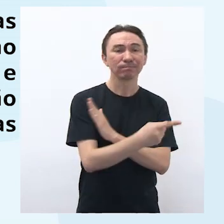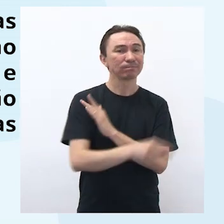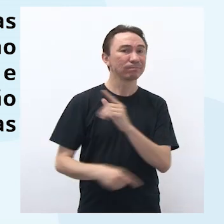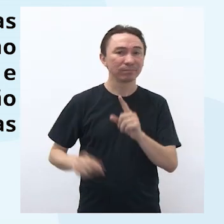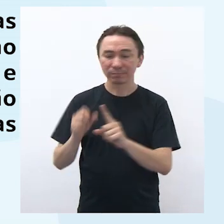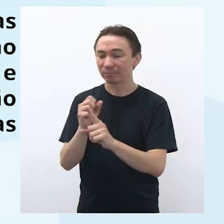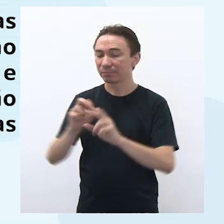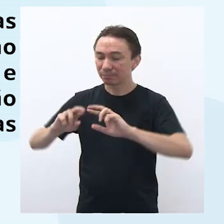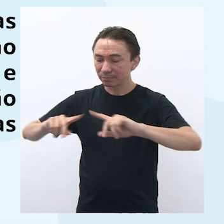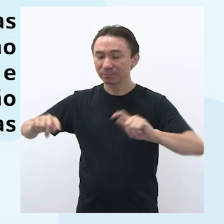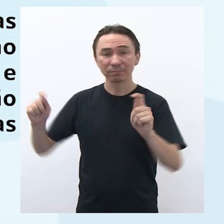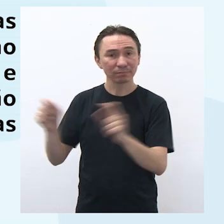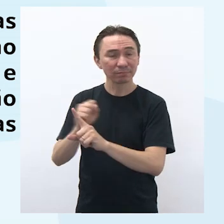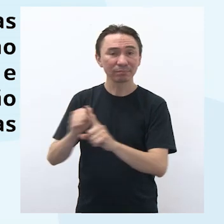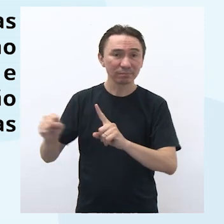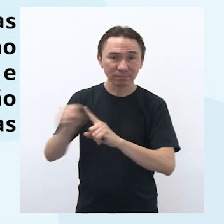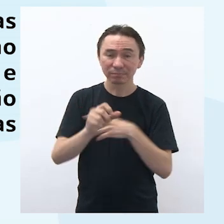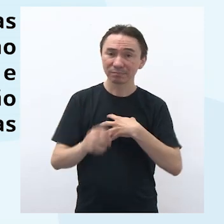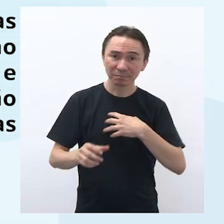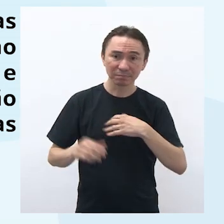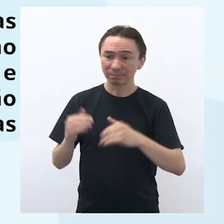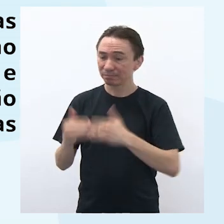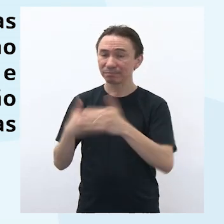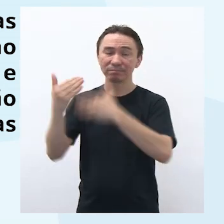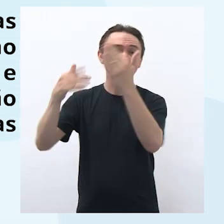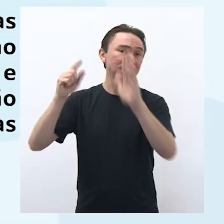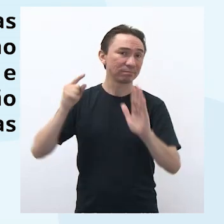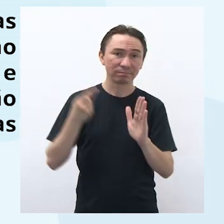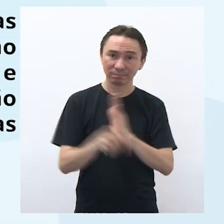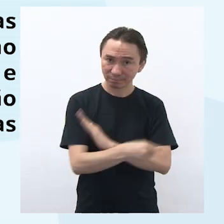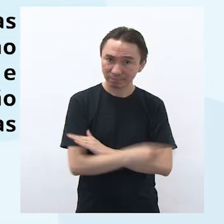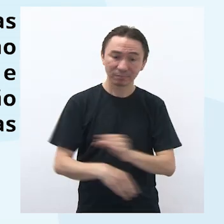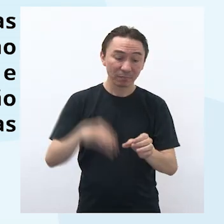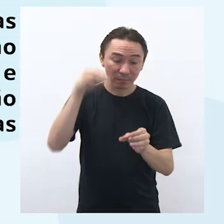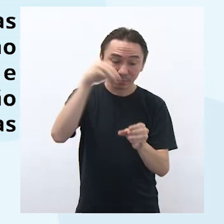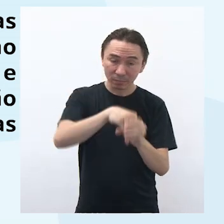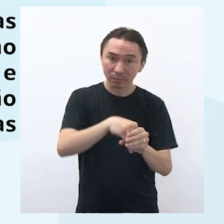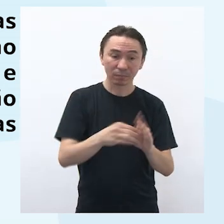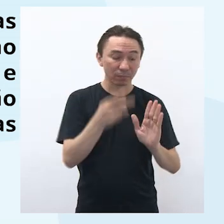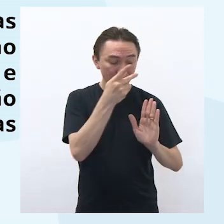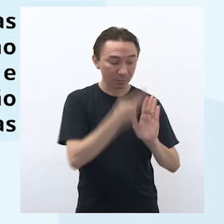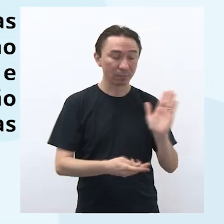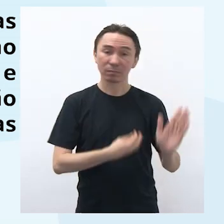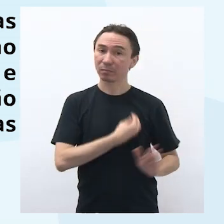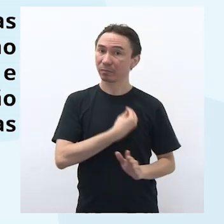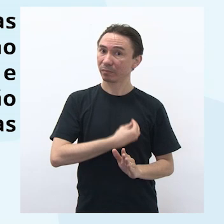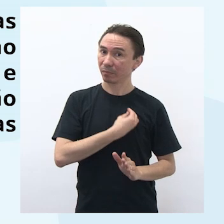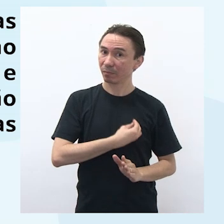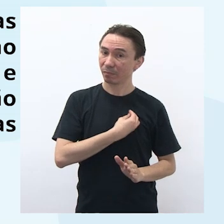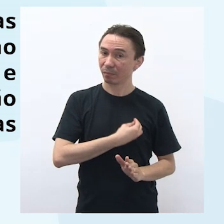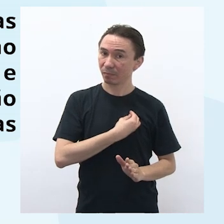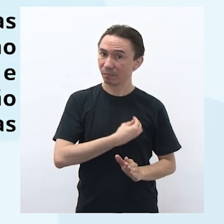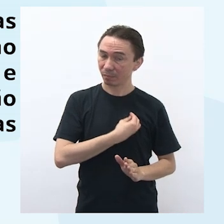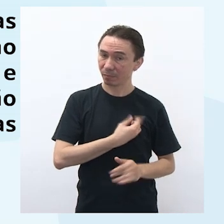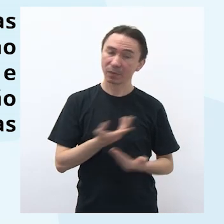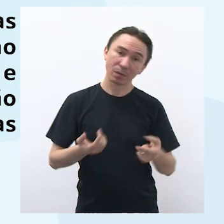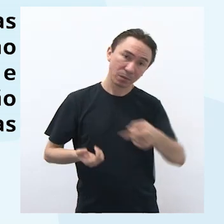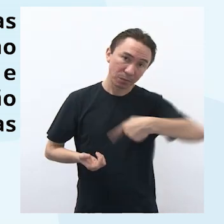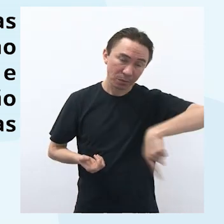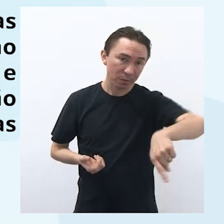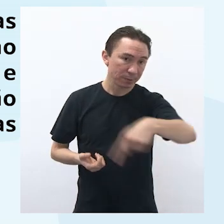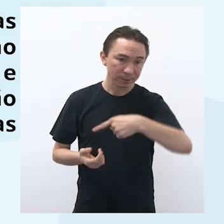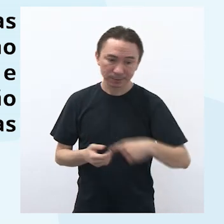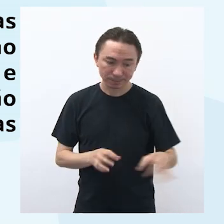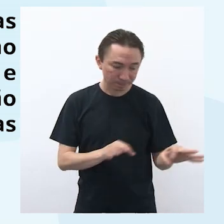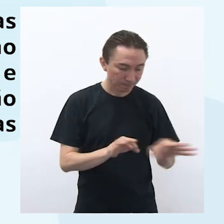integrado dentro no componente curricular do projeto de vida, né? De modo que a gente possa planejar,